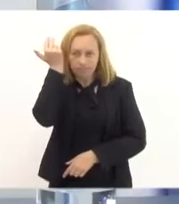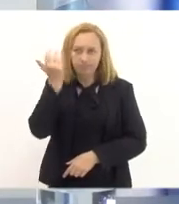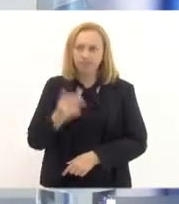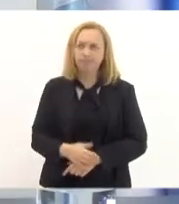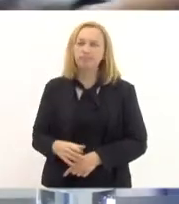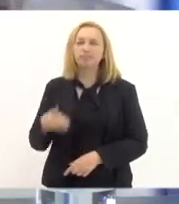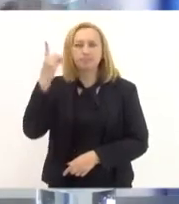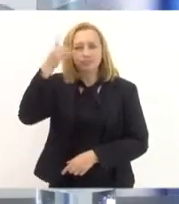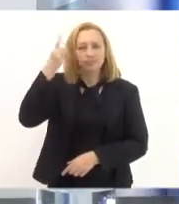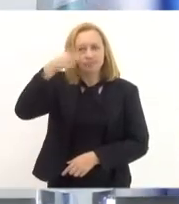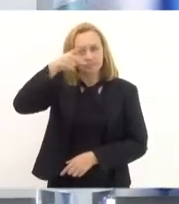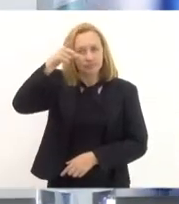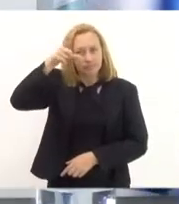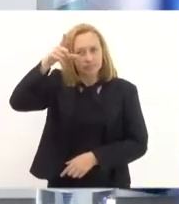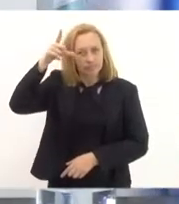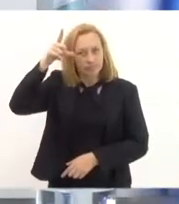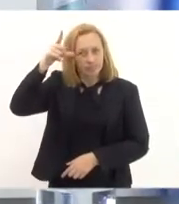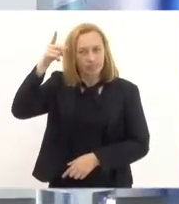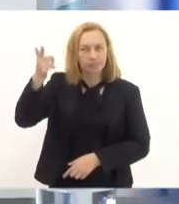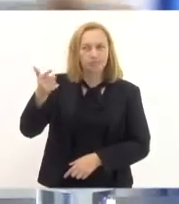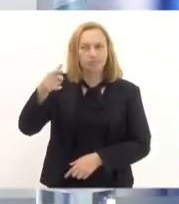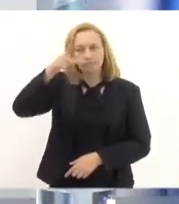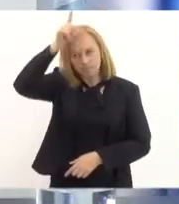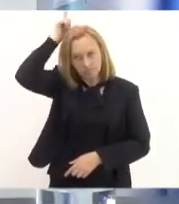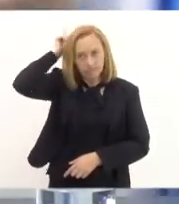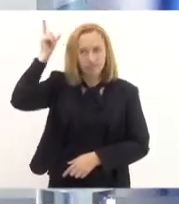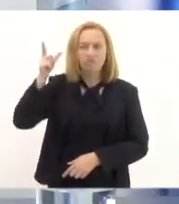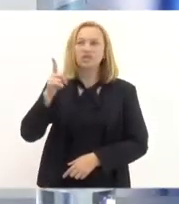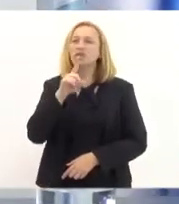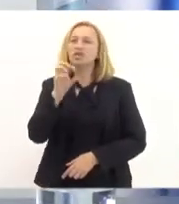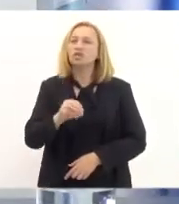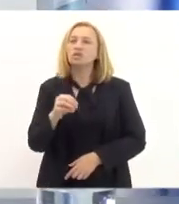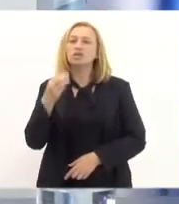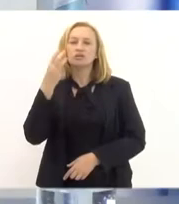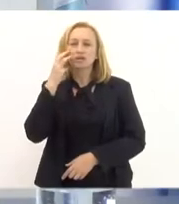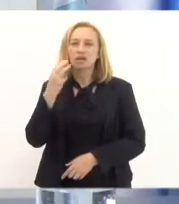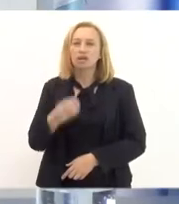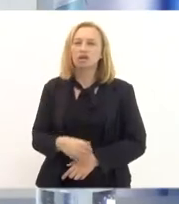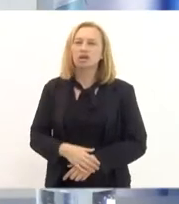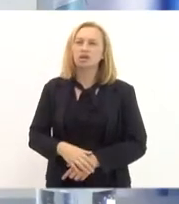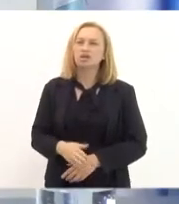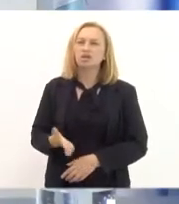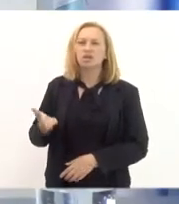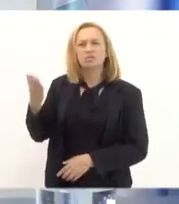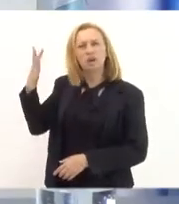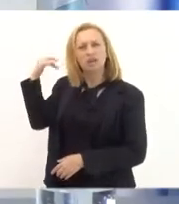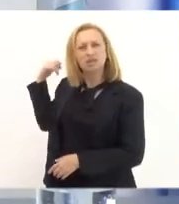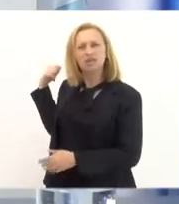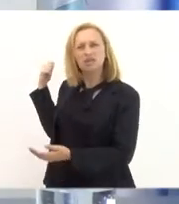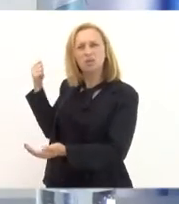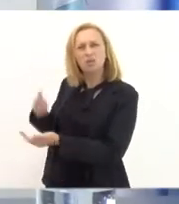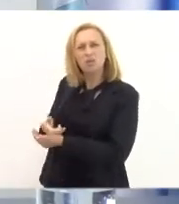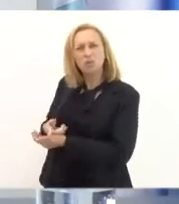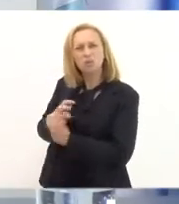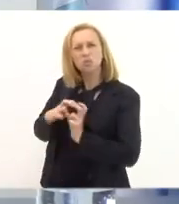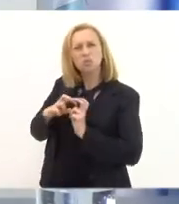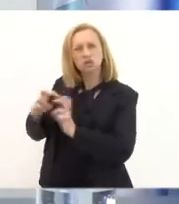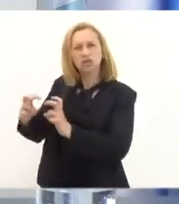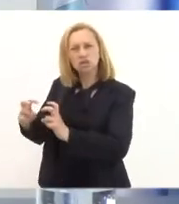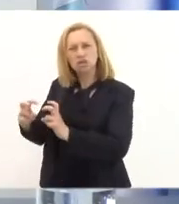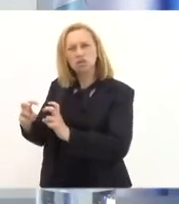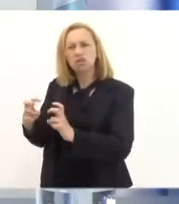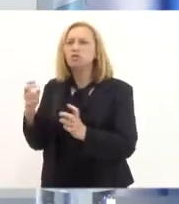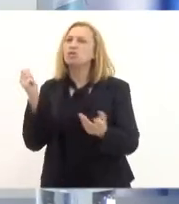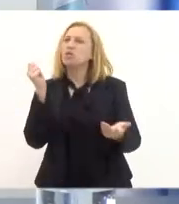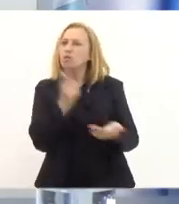deputado Municipal de e o computador não tá mais e Dionísio waldeck quando lá atrás foi comprado os trens eu